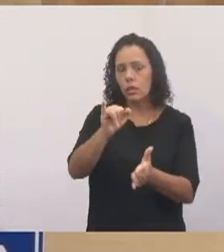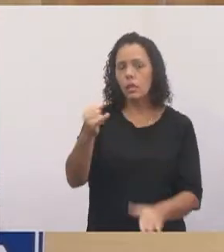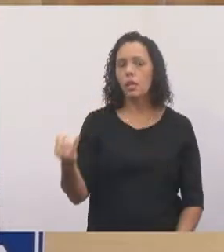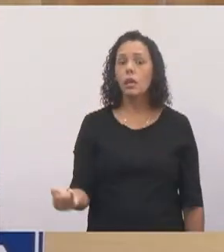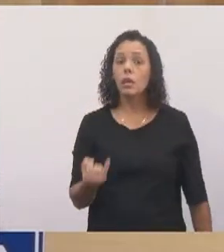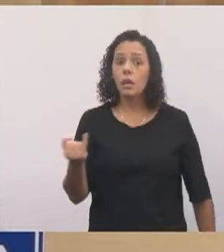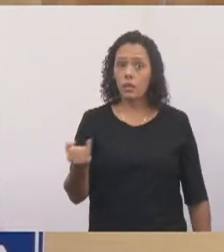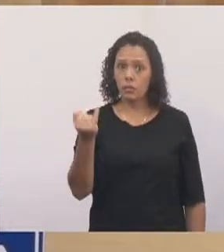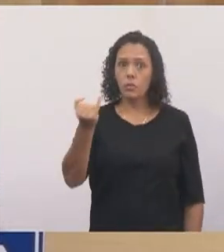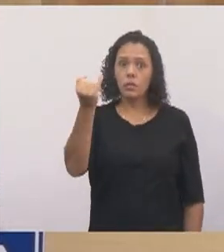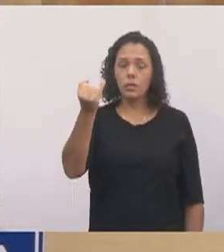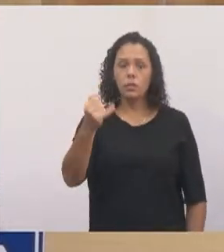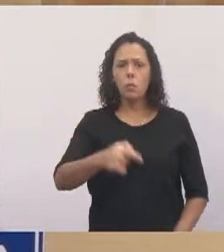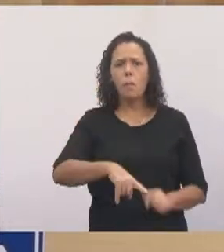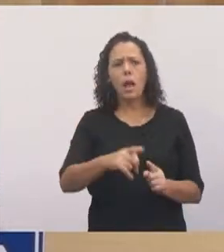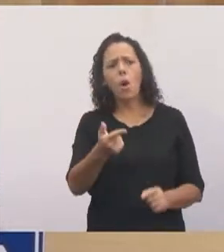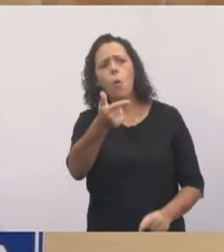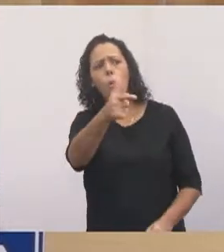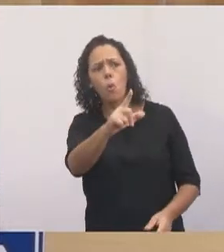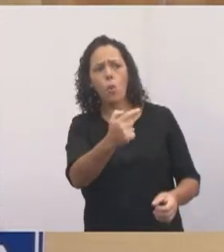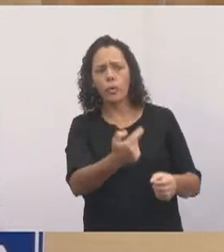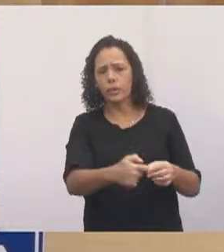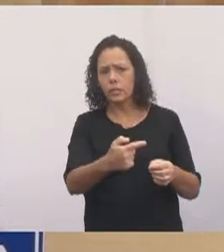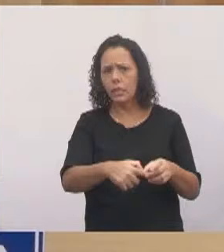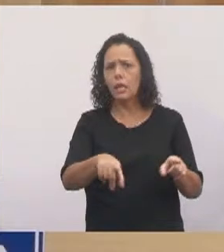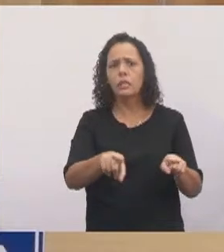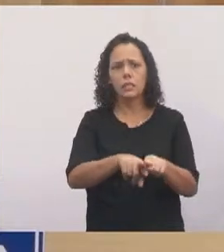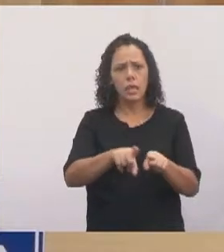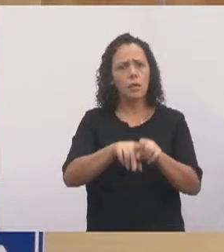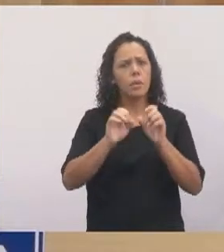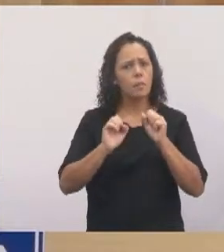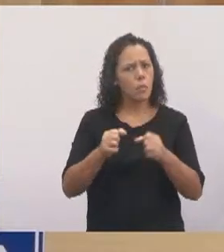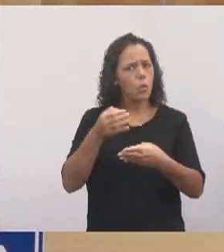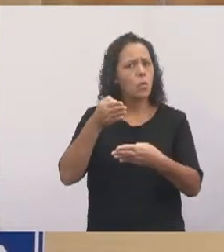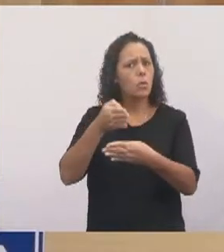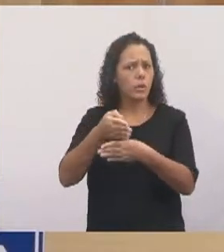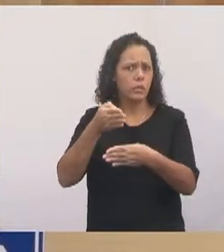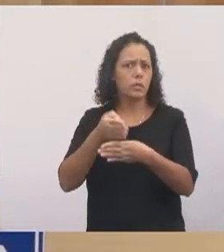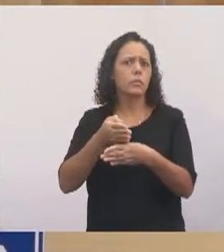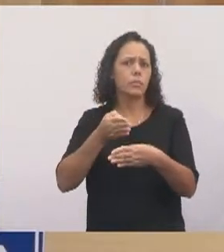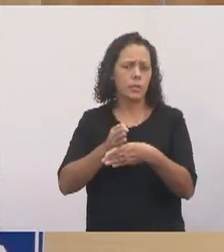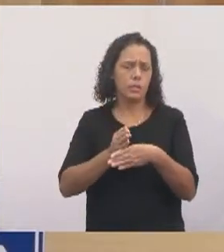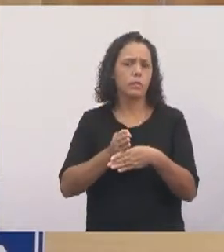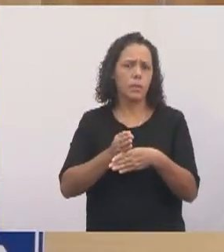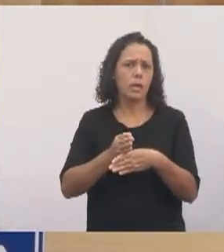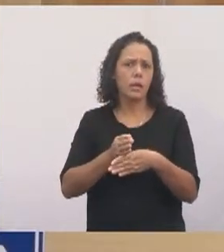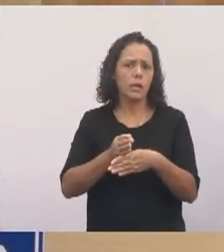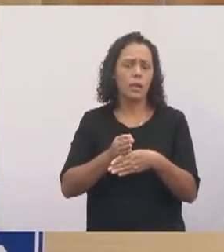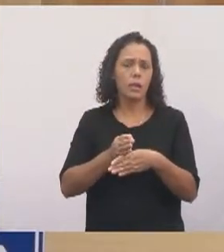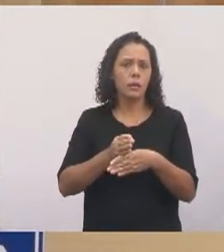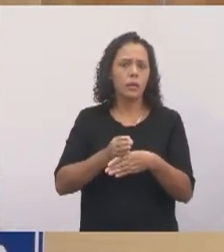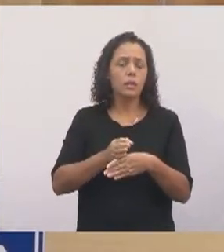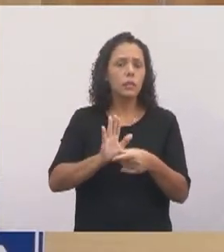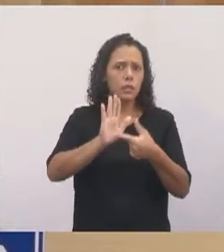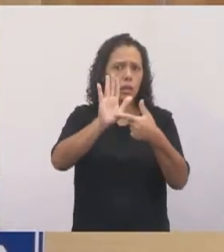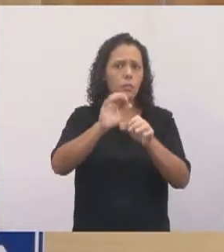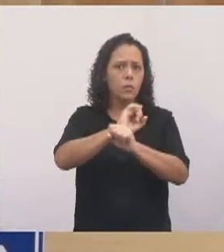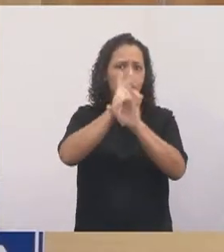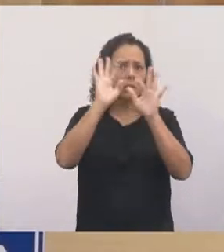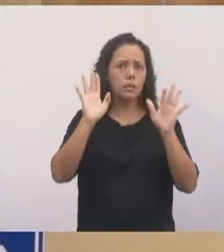não tirar as outras ONGs do caminho. Ela está simplesmente deixando aqui bem claro